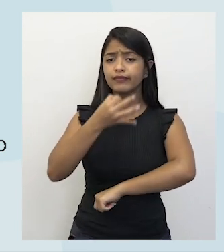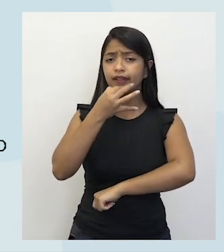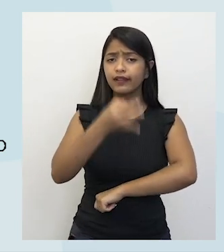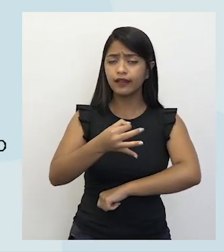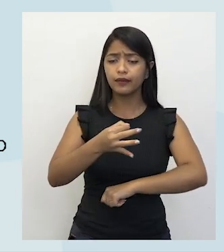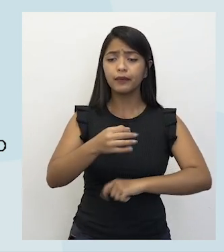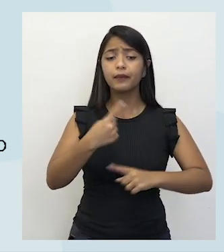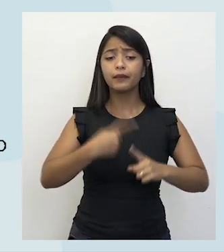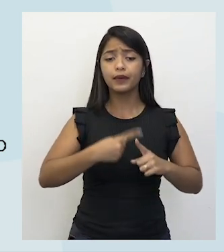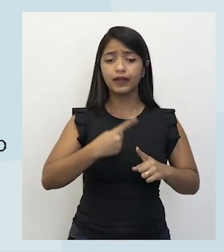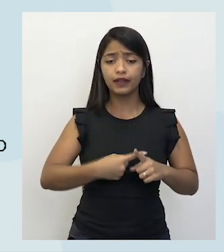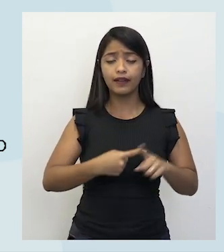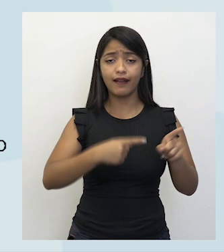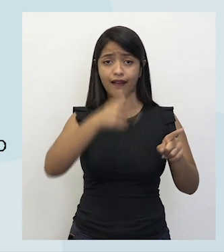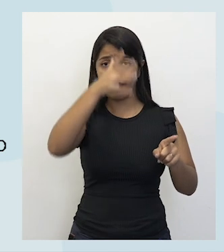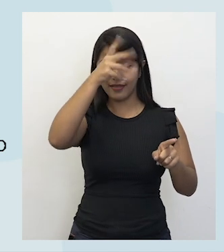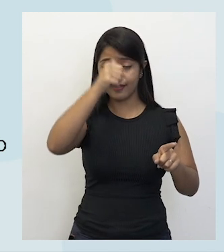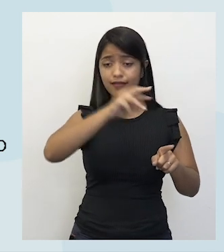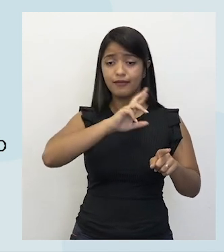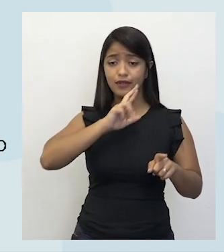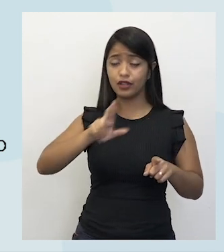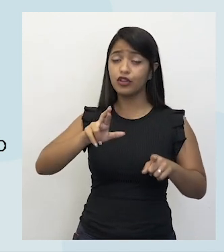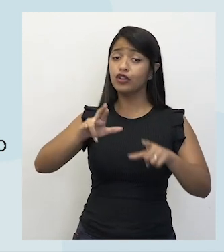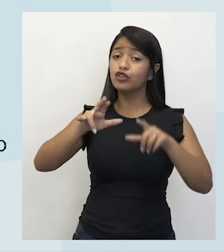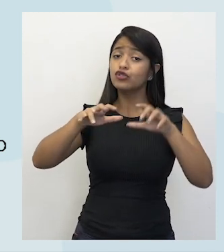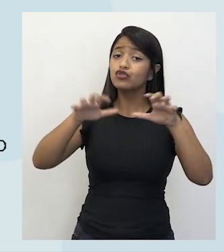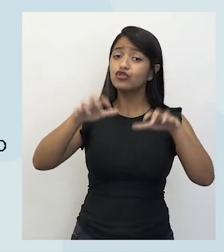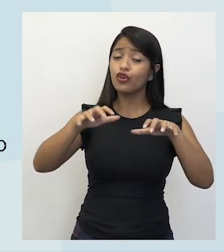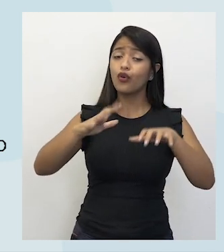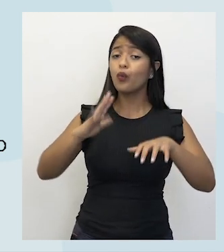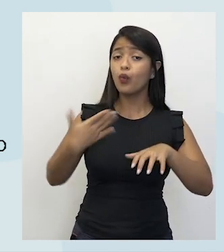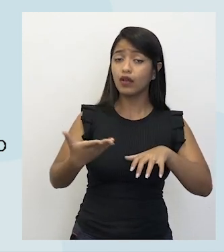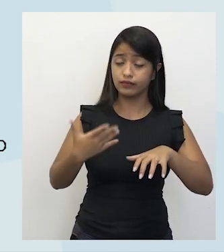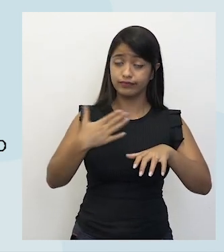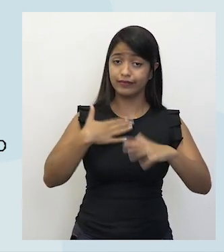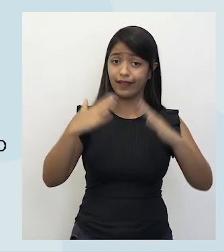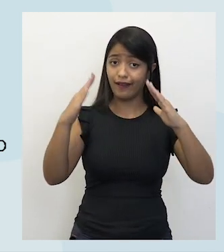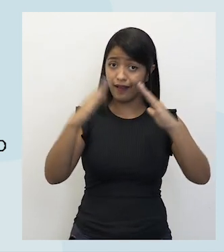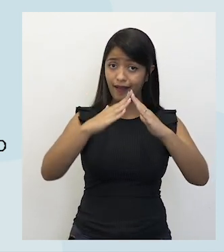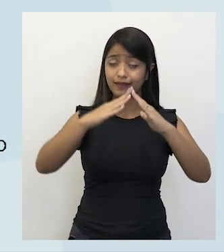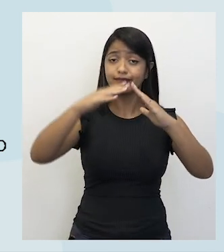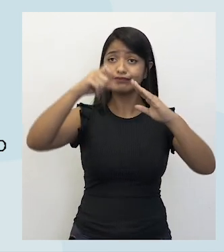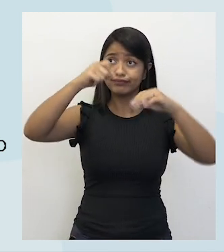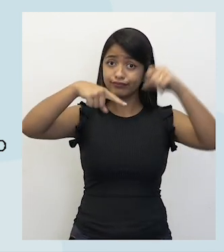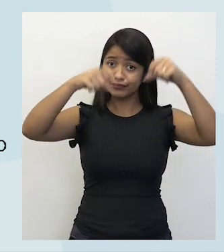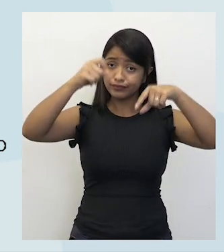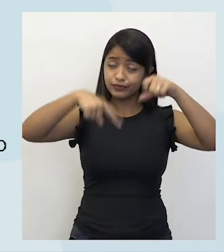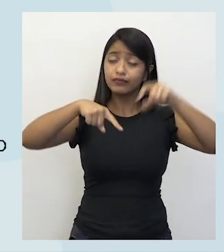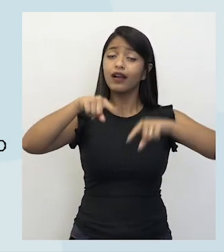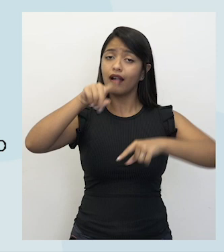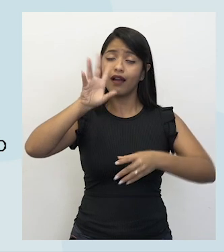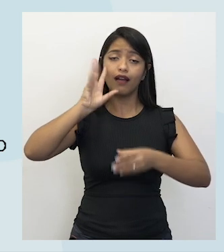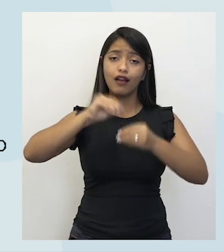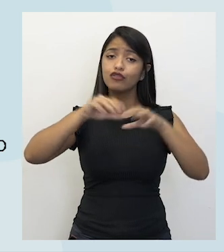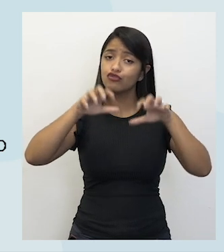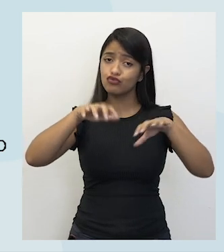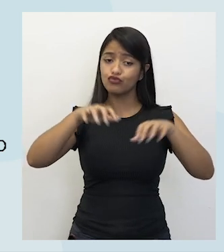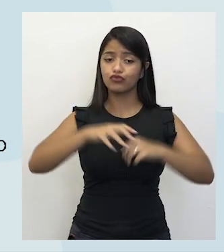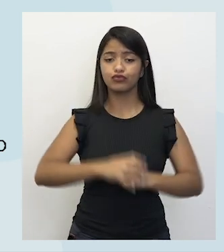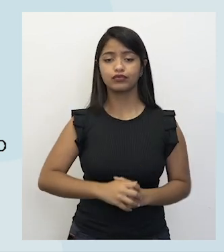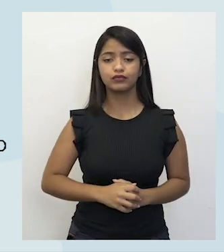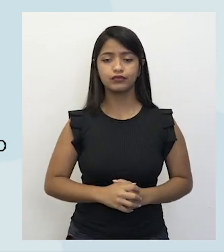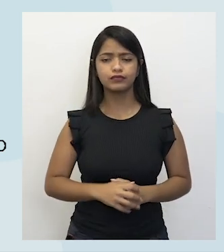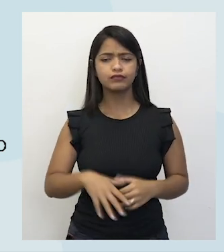ao esclarecimento da galinha. Chove só quando a água cai do teto do meu galinheiro. Podemos